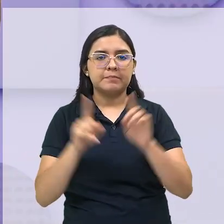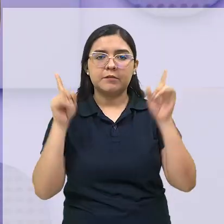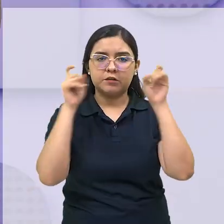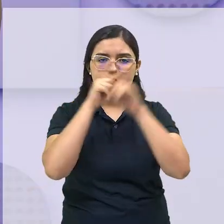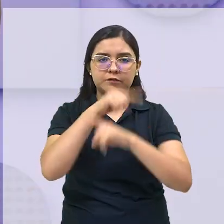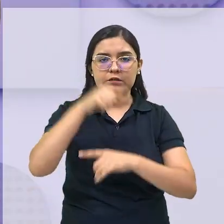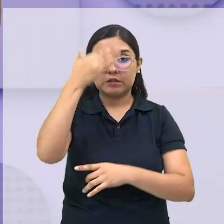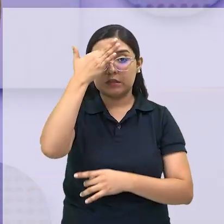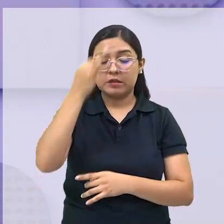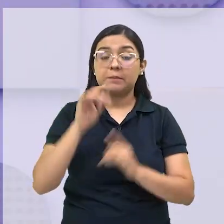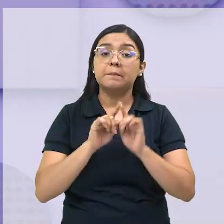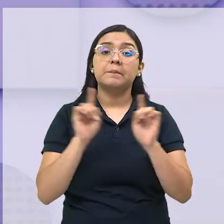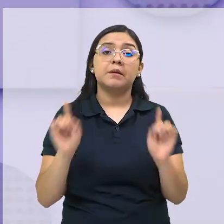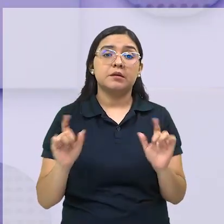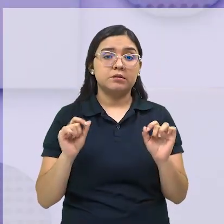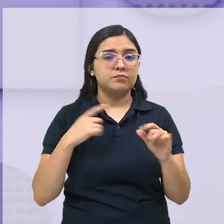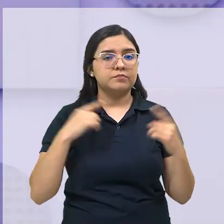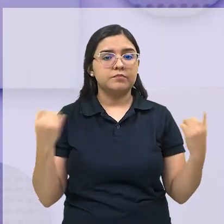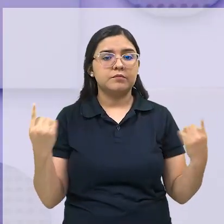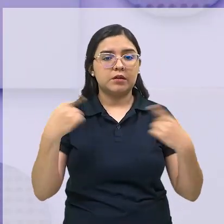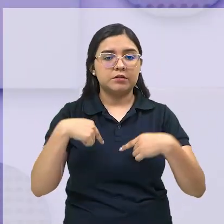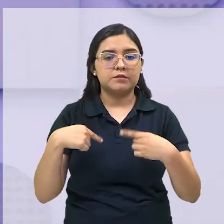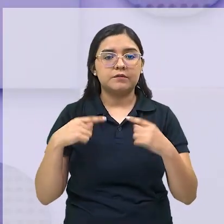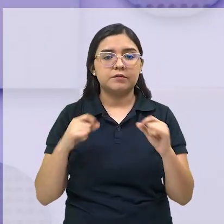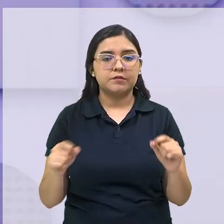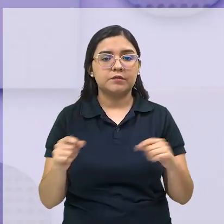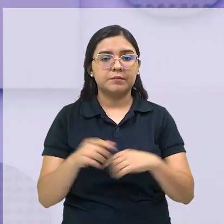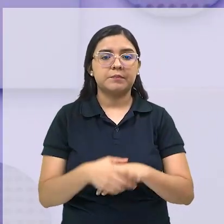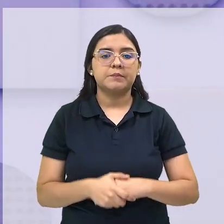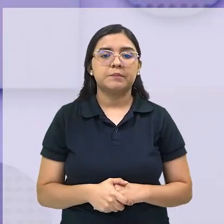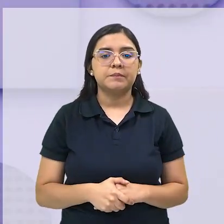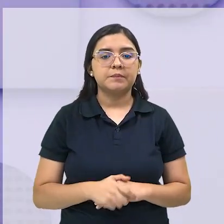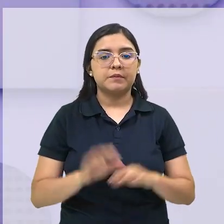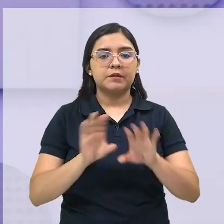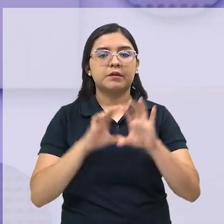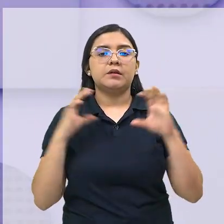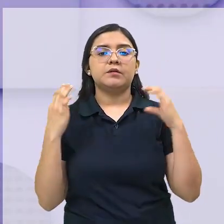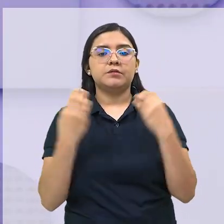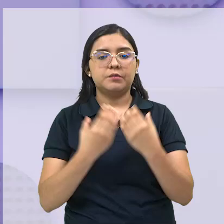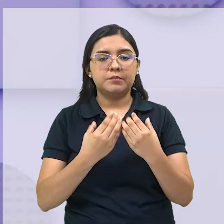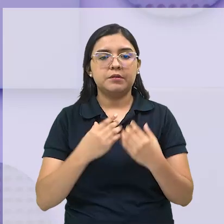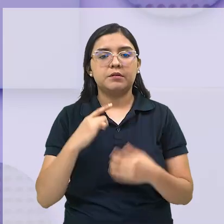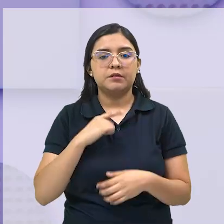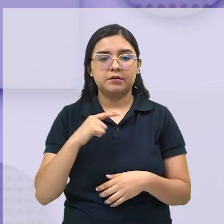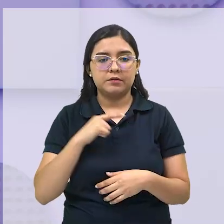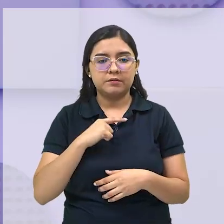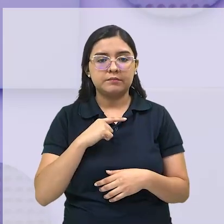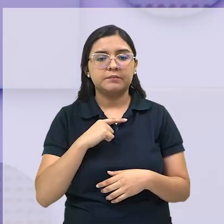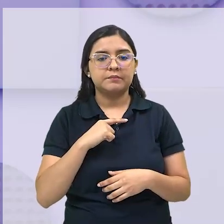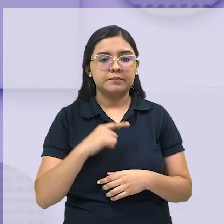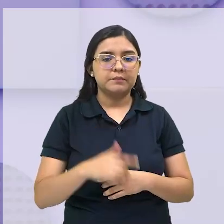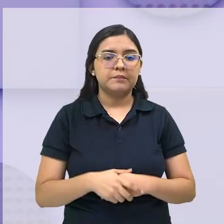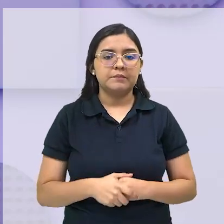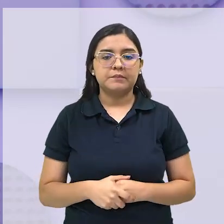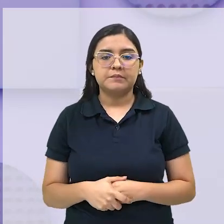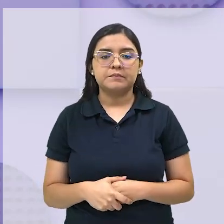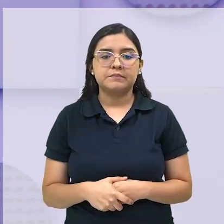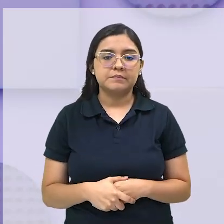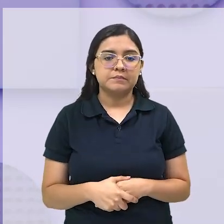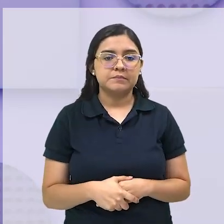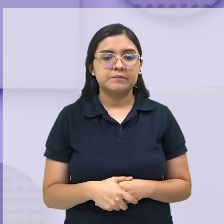para você, mas são desafios que as comunidades de fé enfrentam e vão enfrentar mais ainda